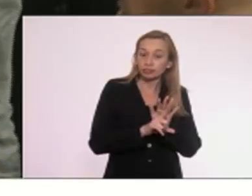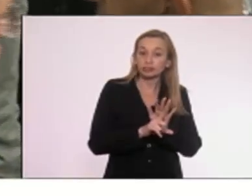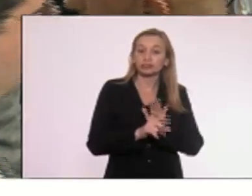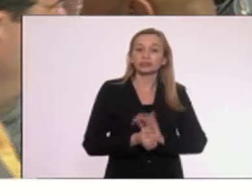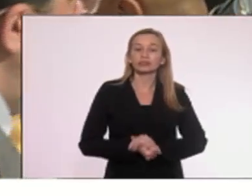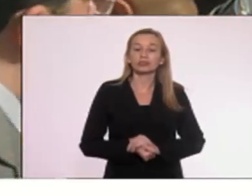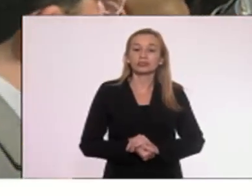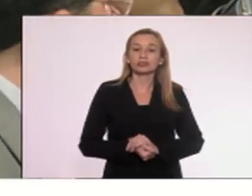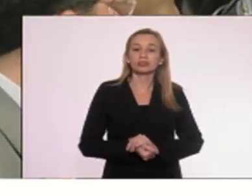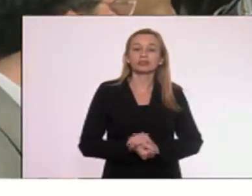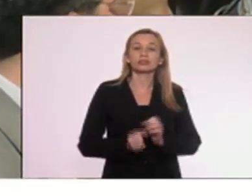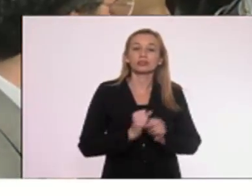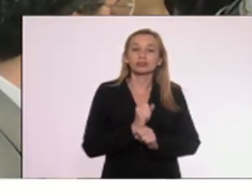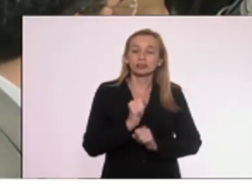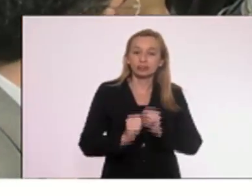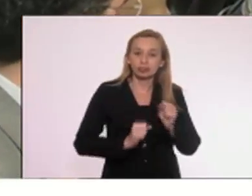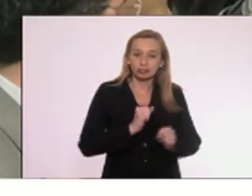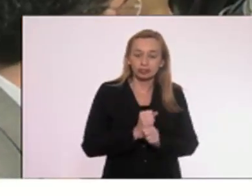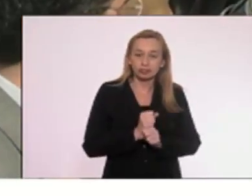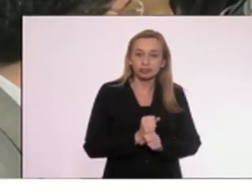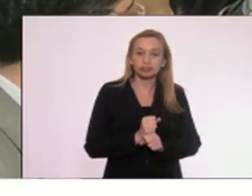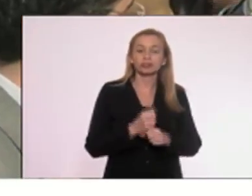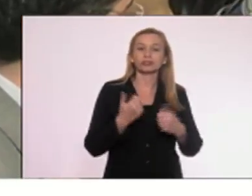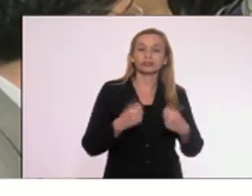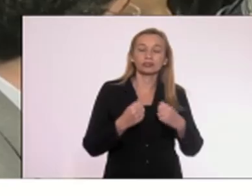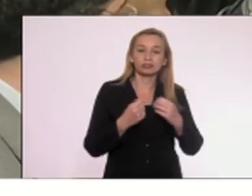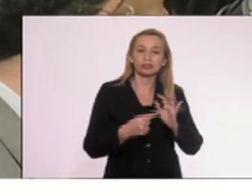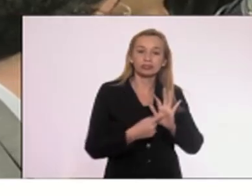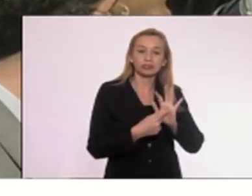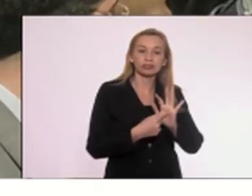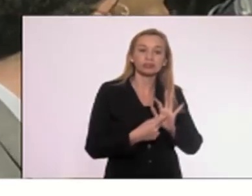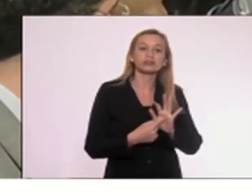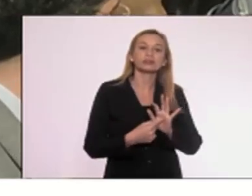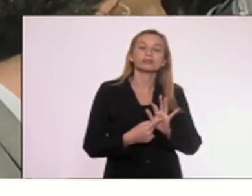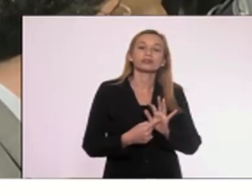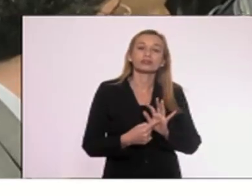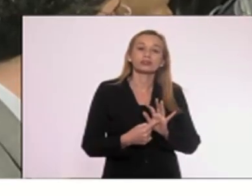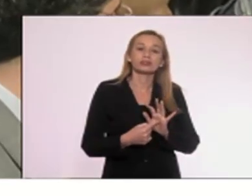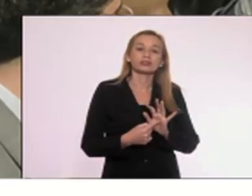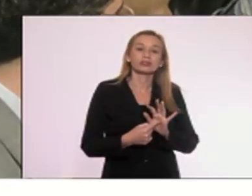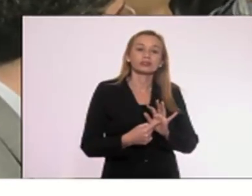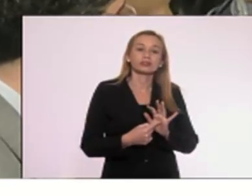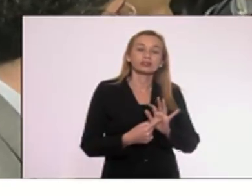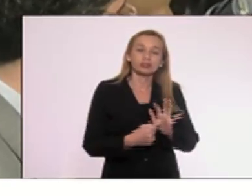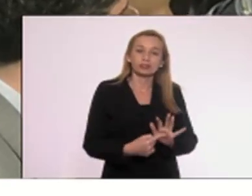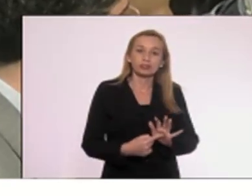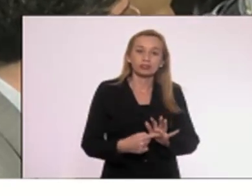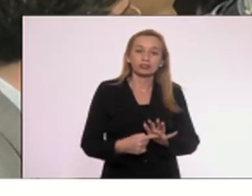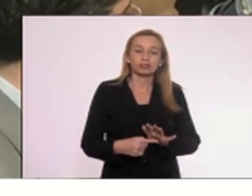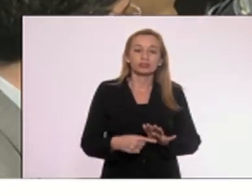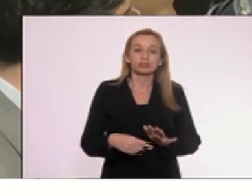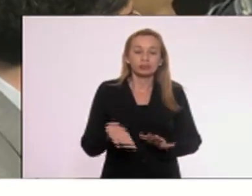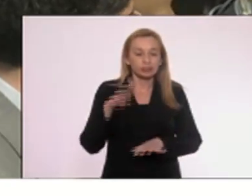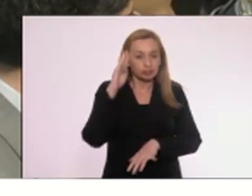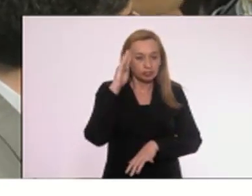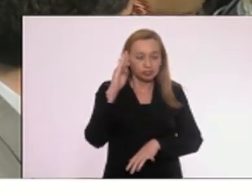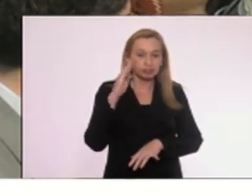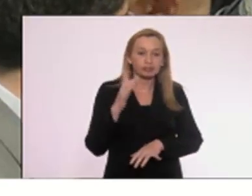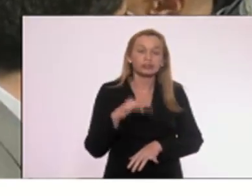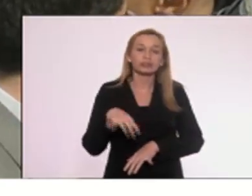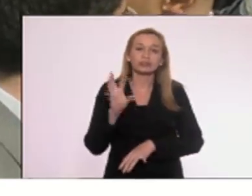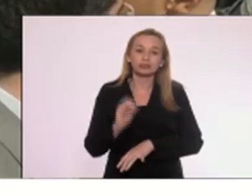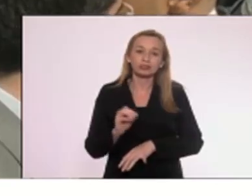orçamentária anual deverá prever dotação orçamentária específica no Fundo Estadual